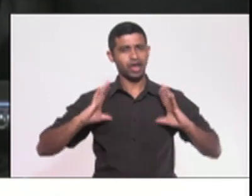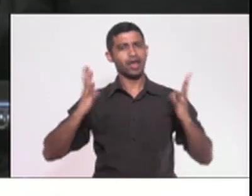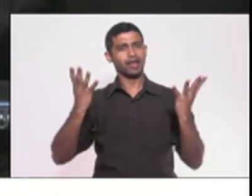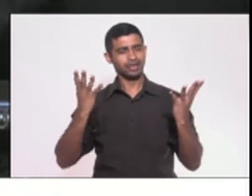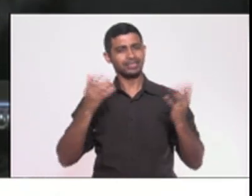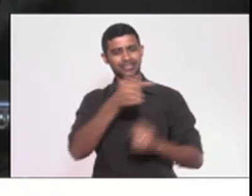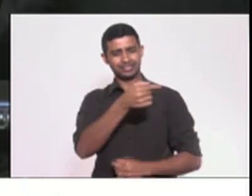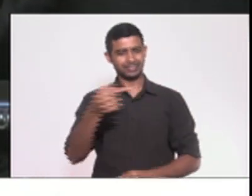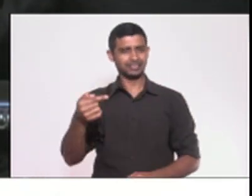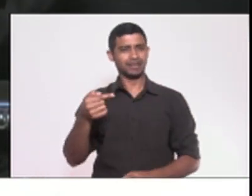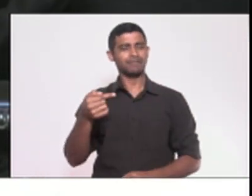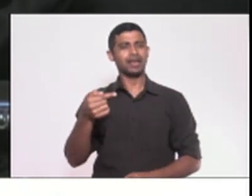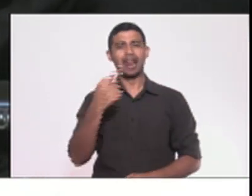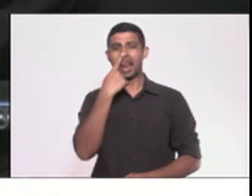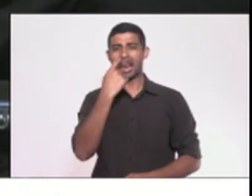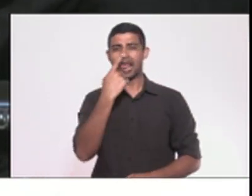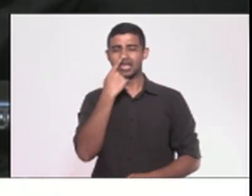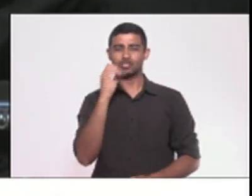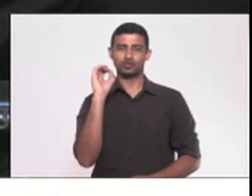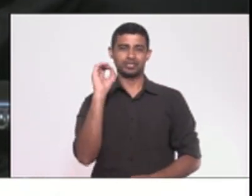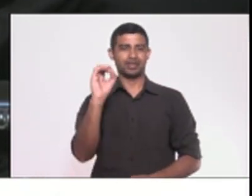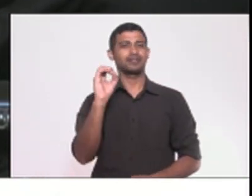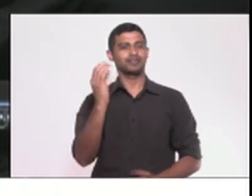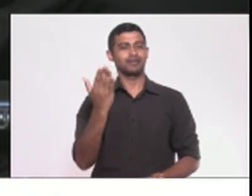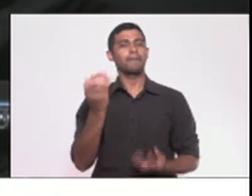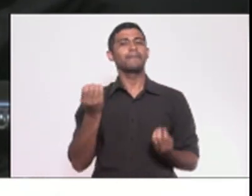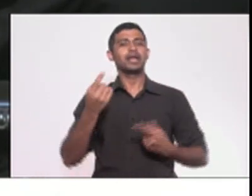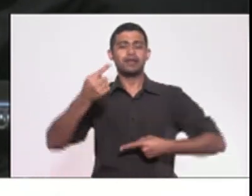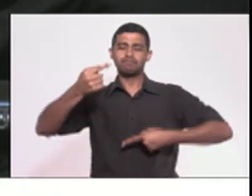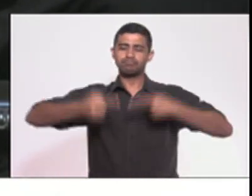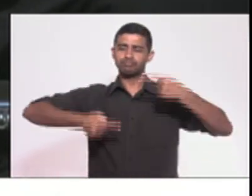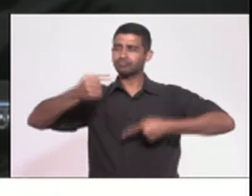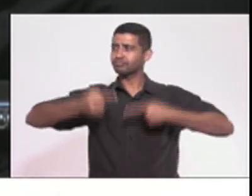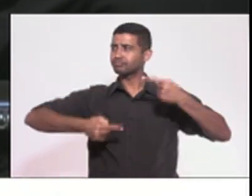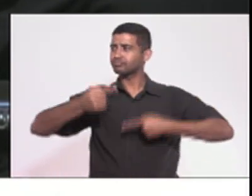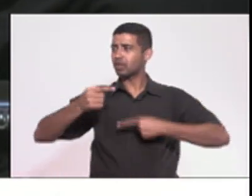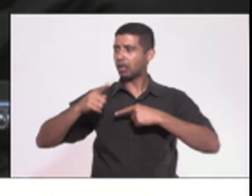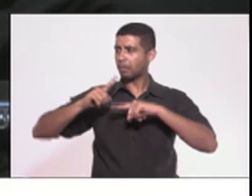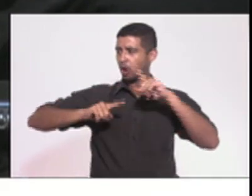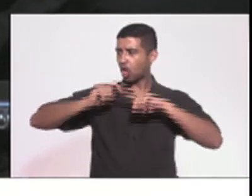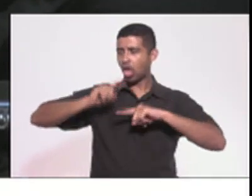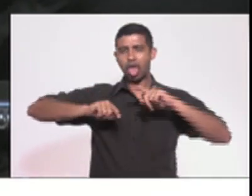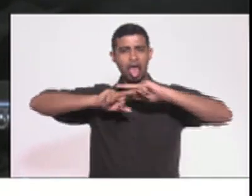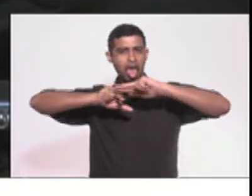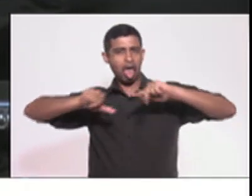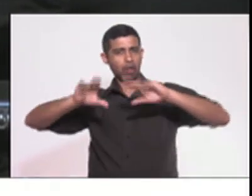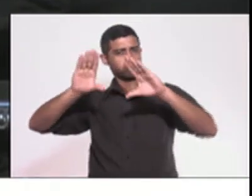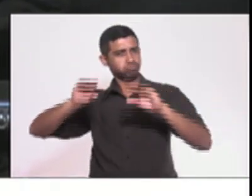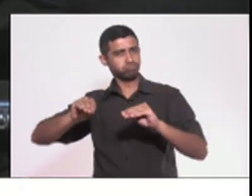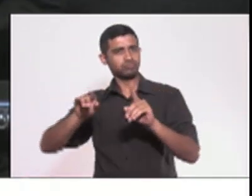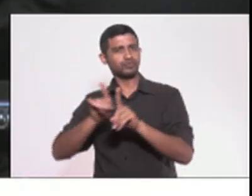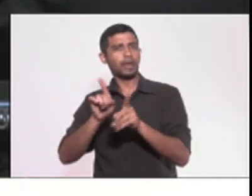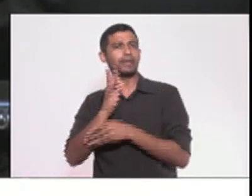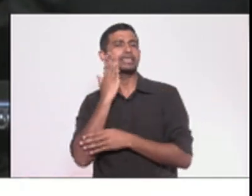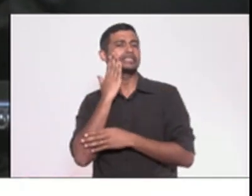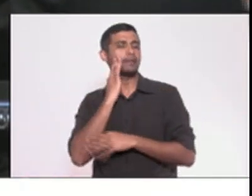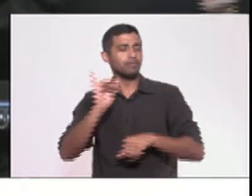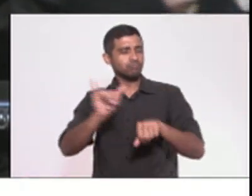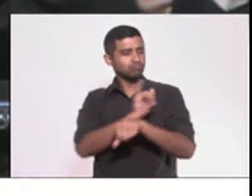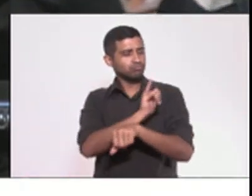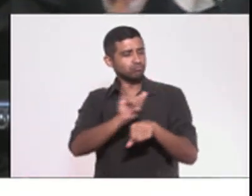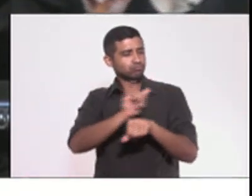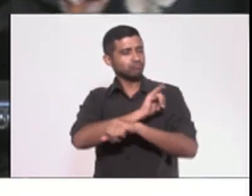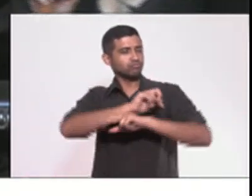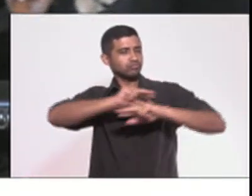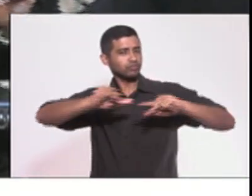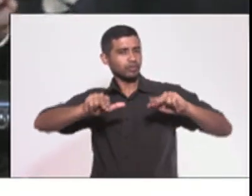Semana Lixo Zero, para debater a redução de resíduos e as alternativas presentes